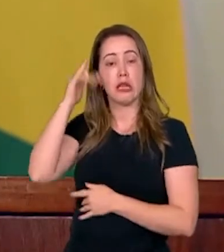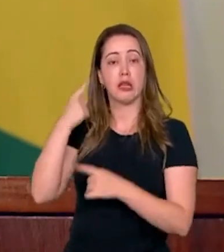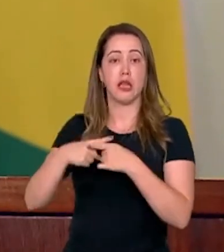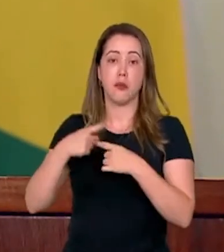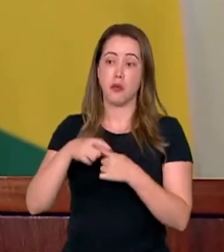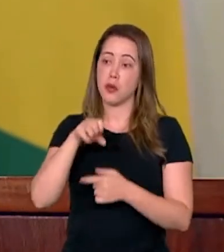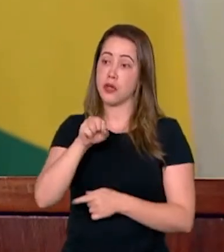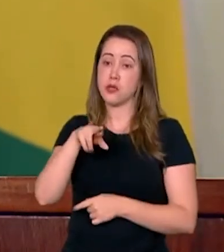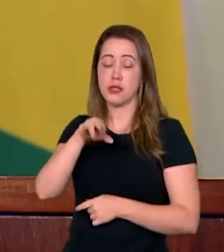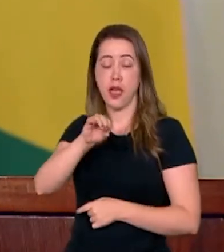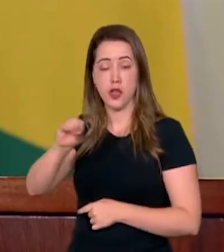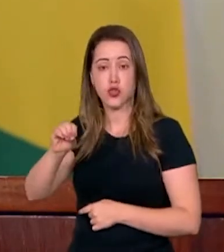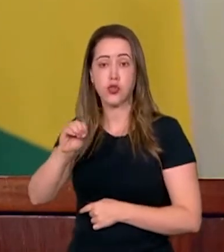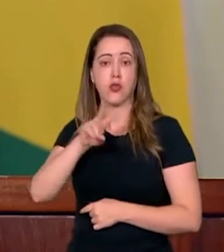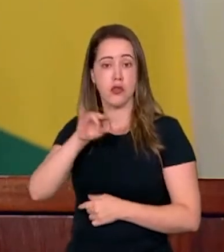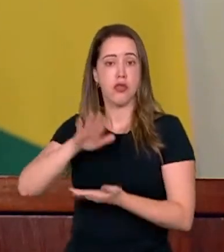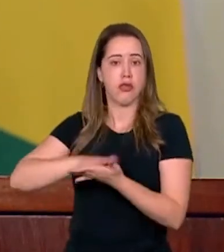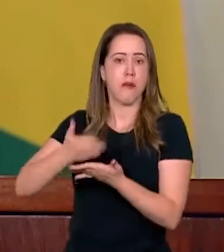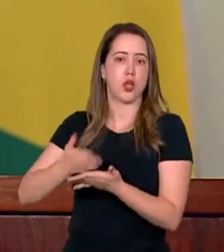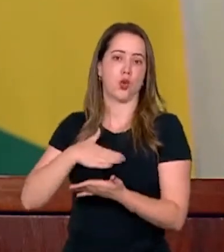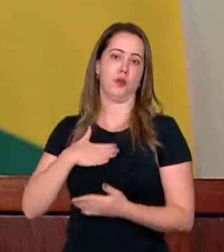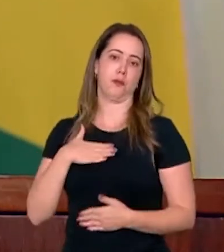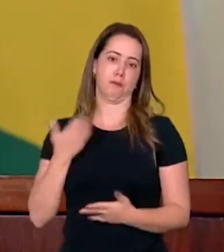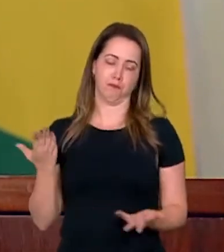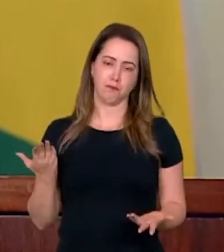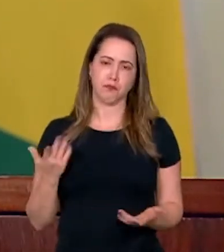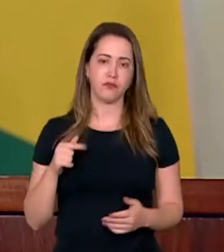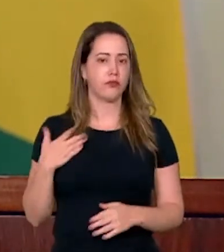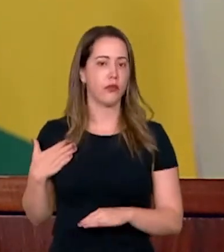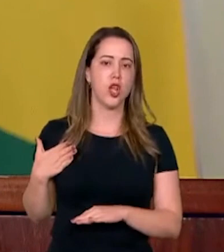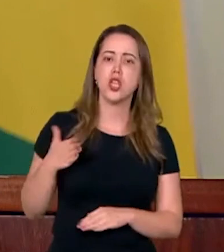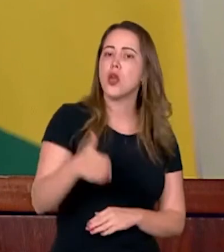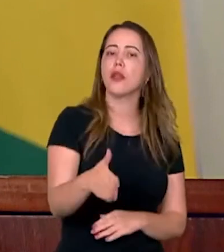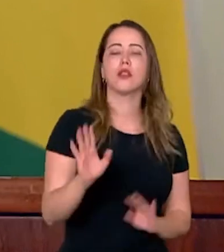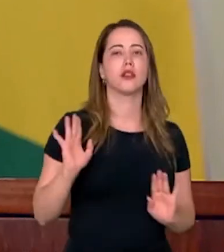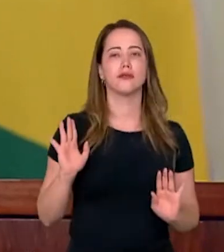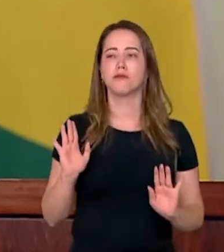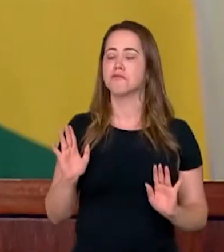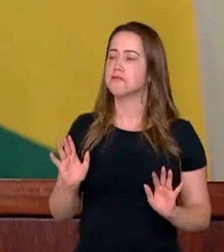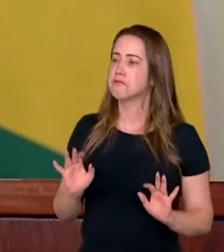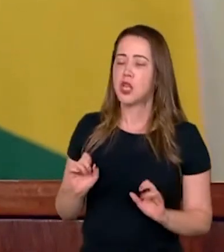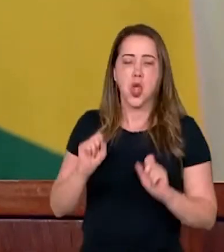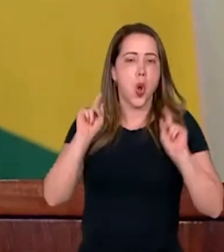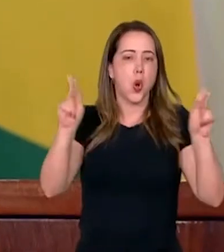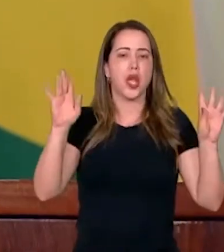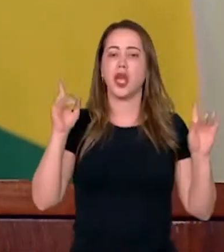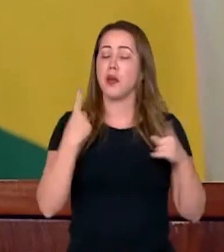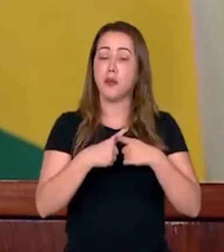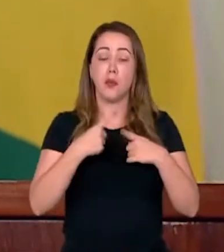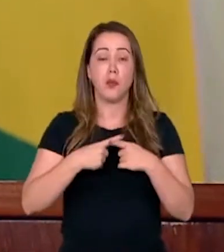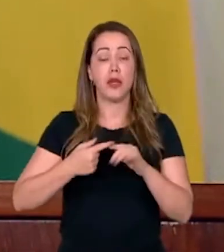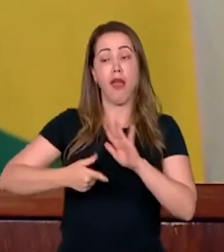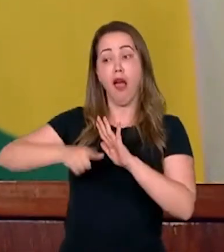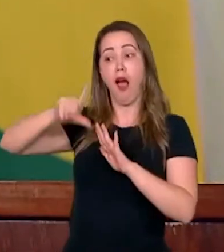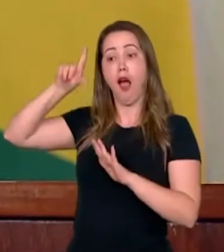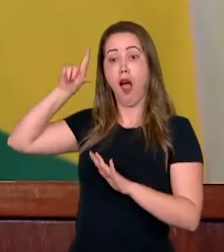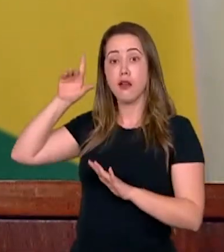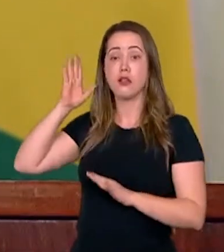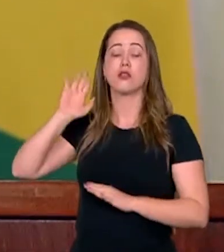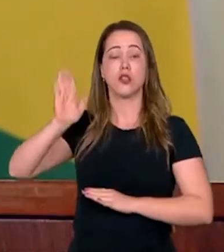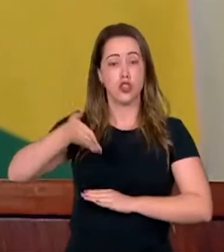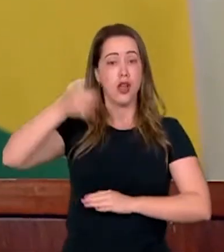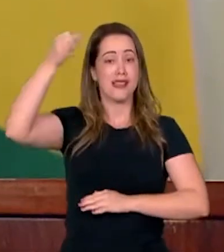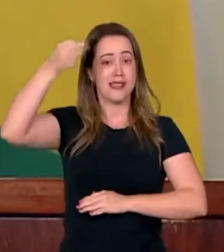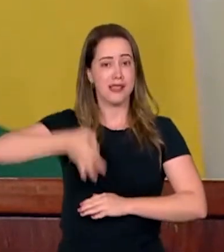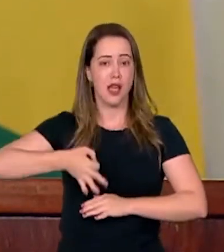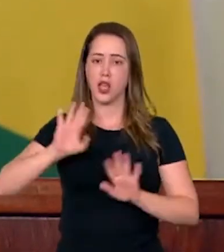eu entrei. Nunca me senti tão à vontade na vida, porque eu tinha definido, antes de qualquer coisa,